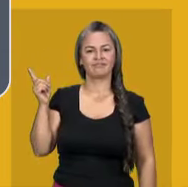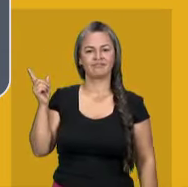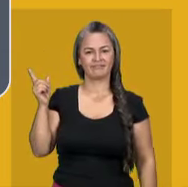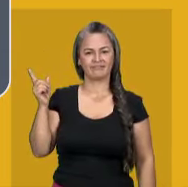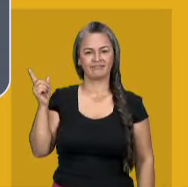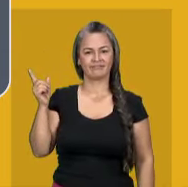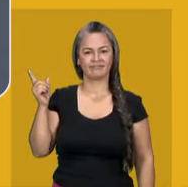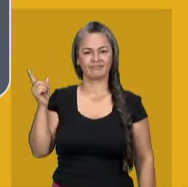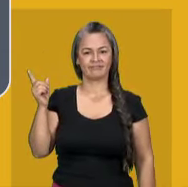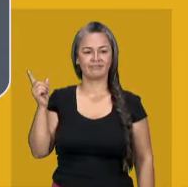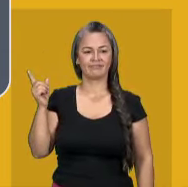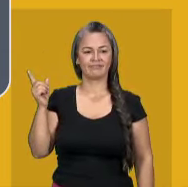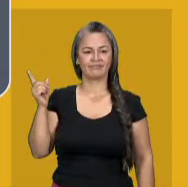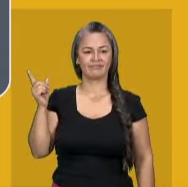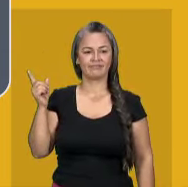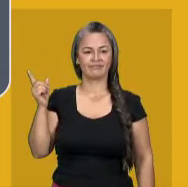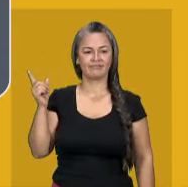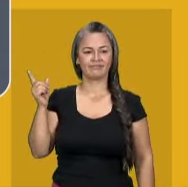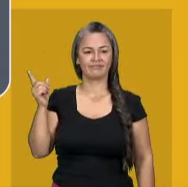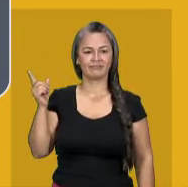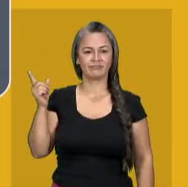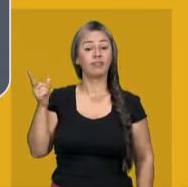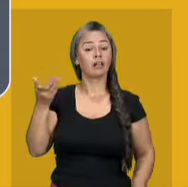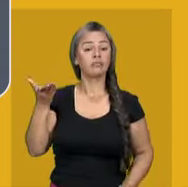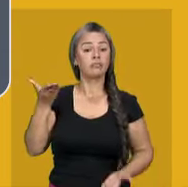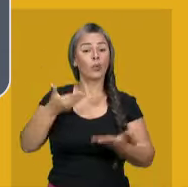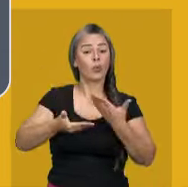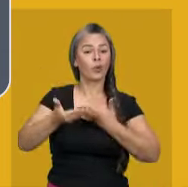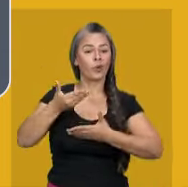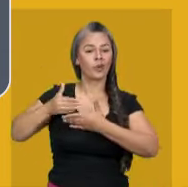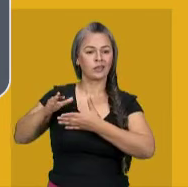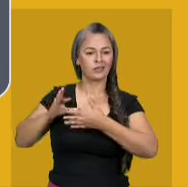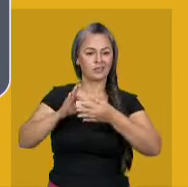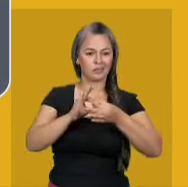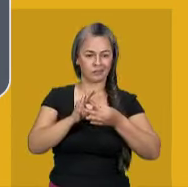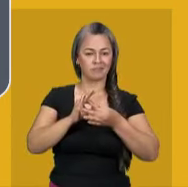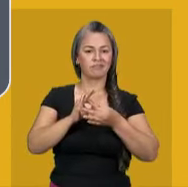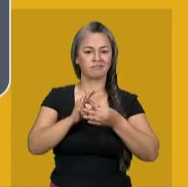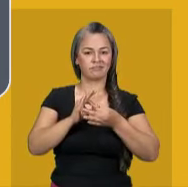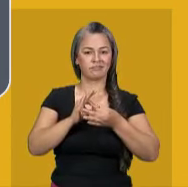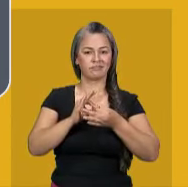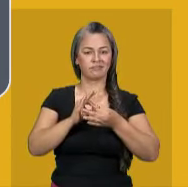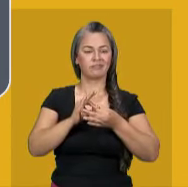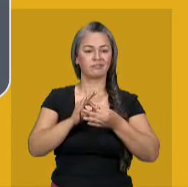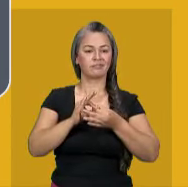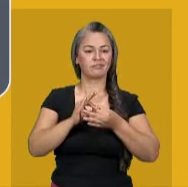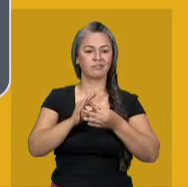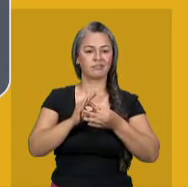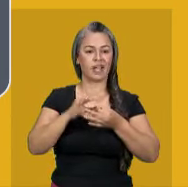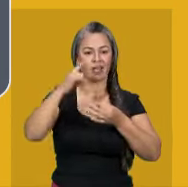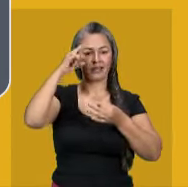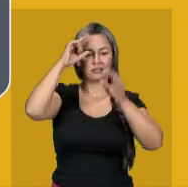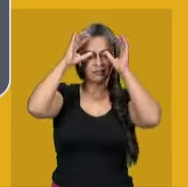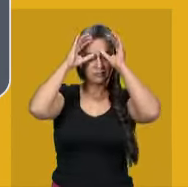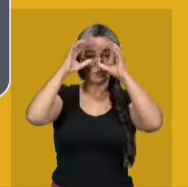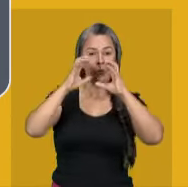os sistemas locomotor, muscular e